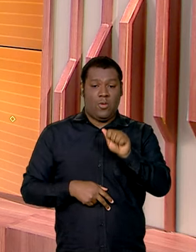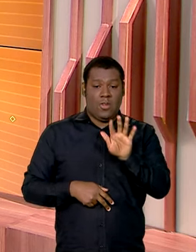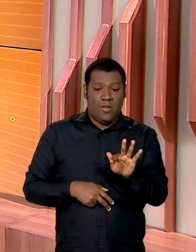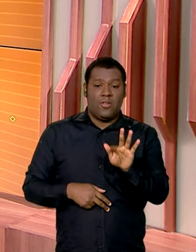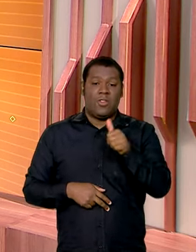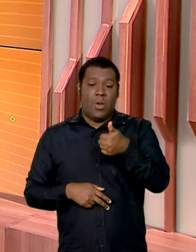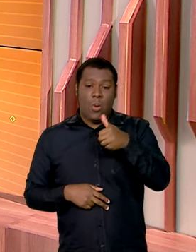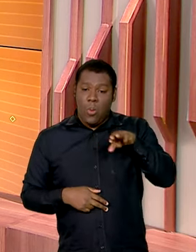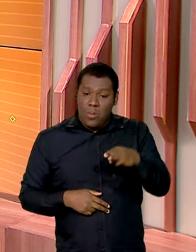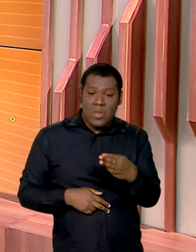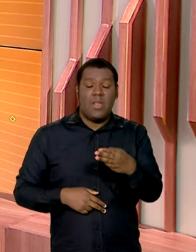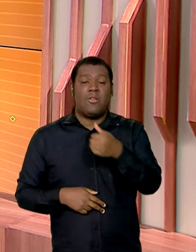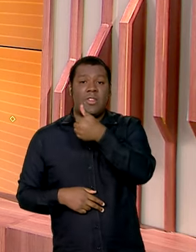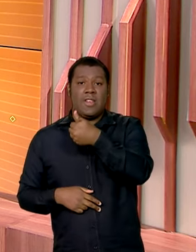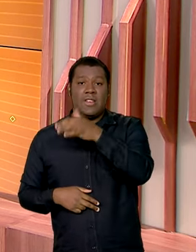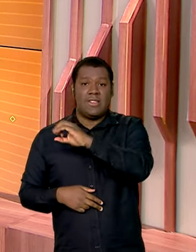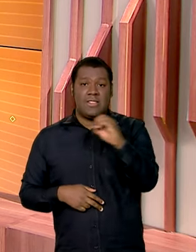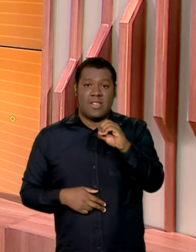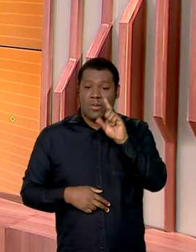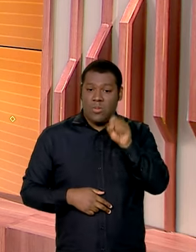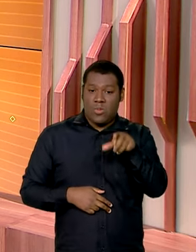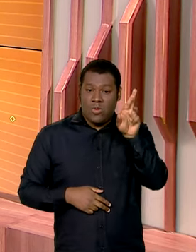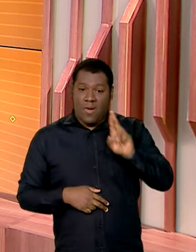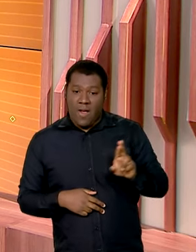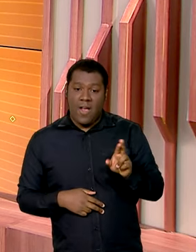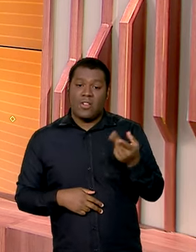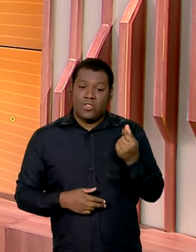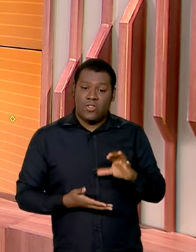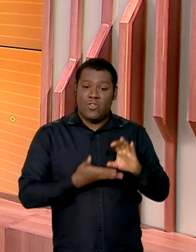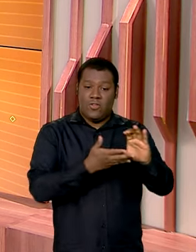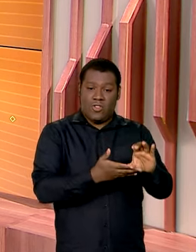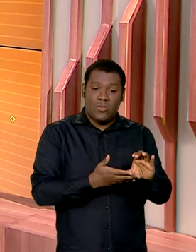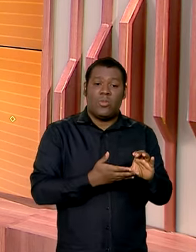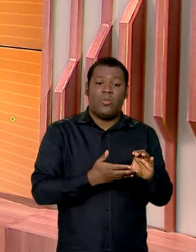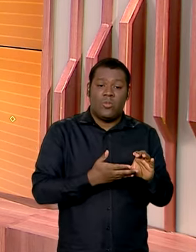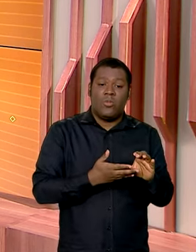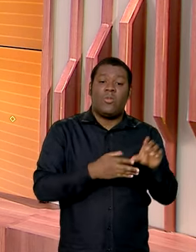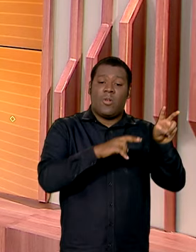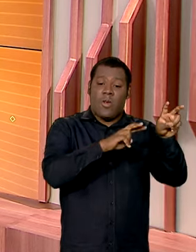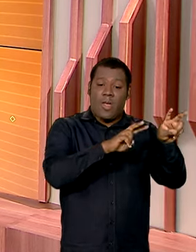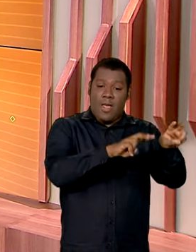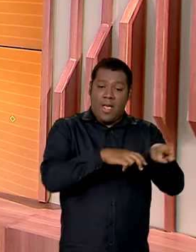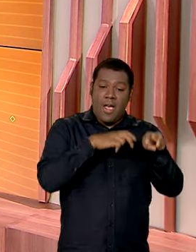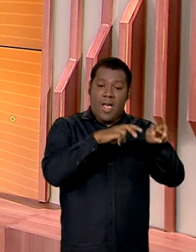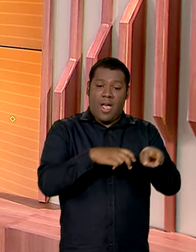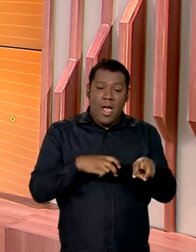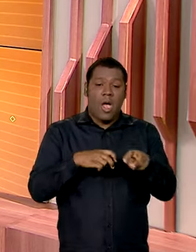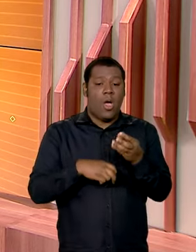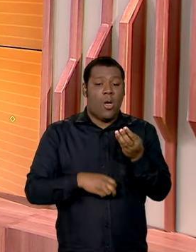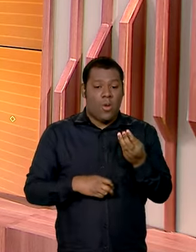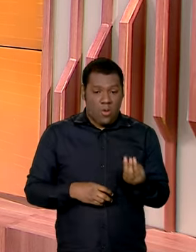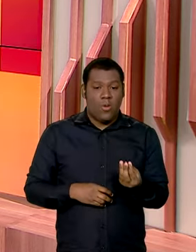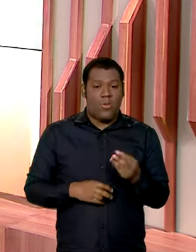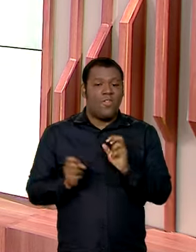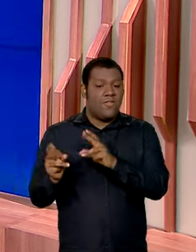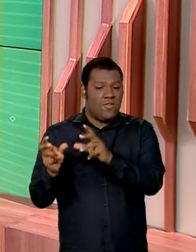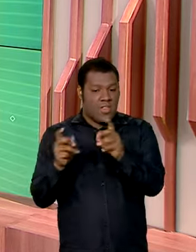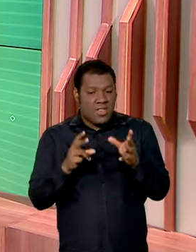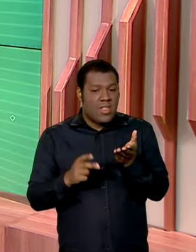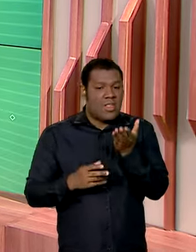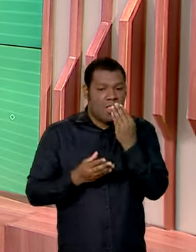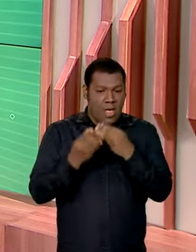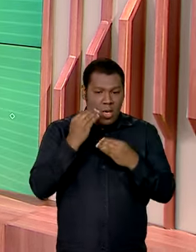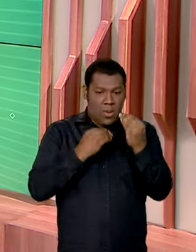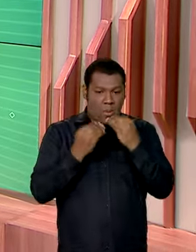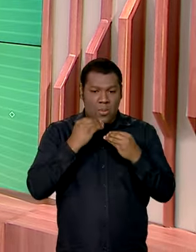R$ 1 milhão e 100 mil em crédito liberado via Pronaf para a produção de alimentos por agricultores familiares. E você sabe que para saber